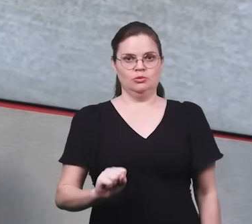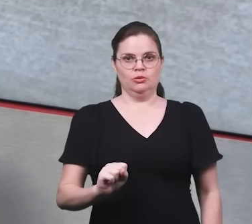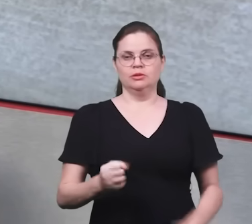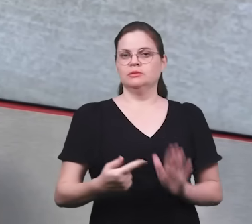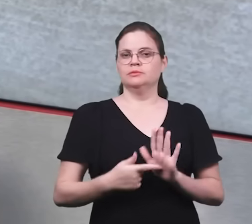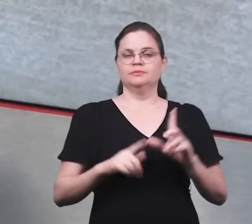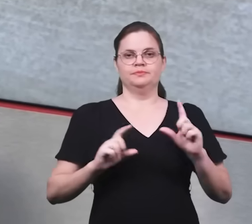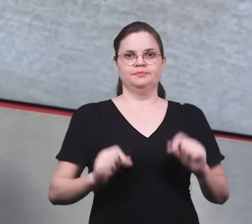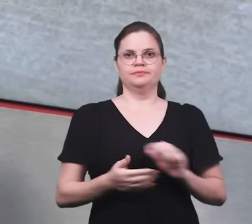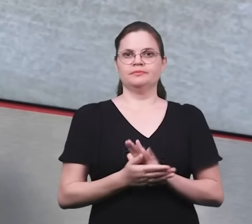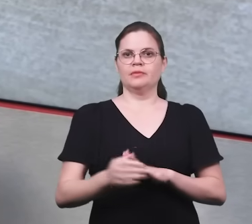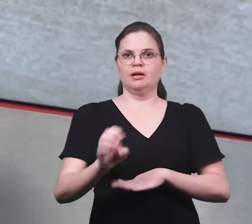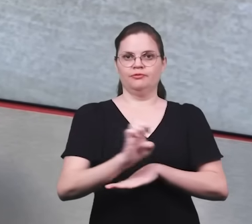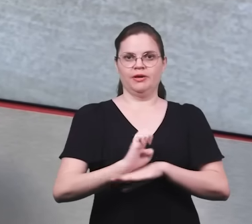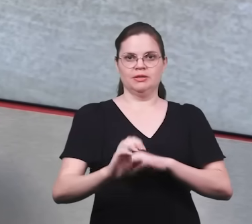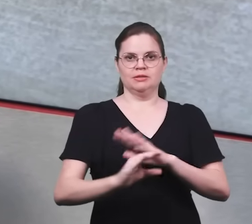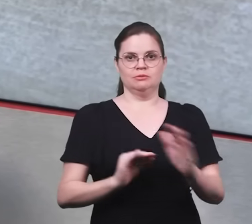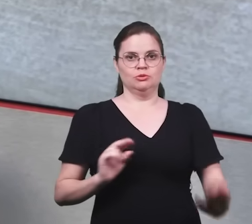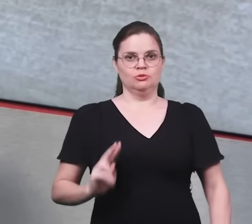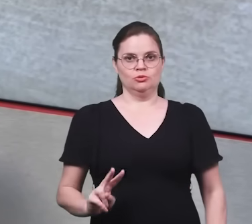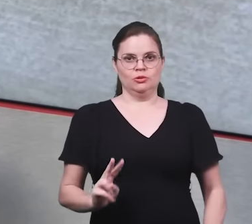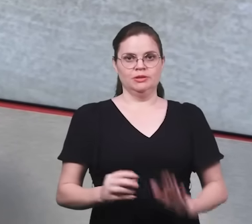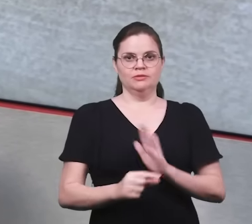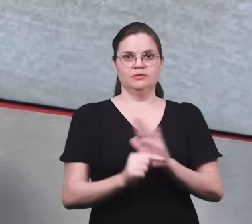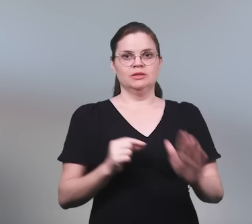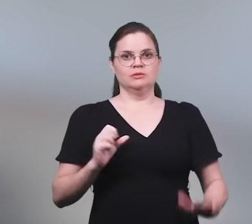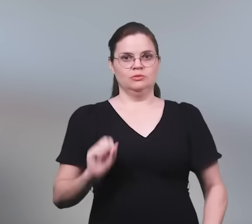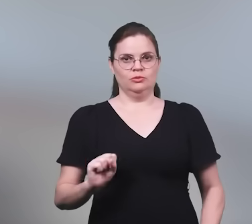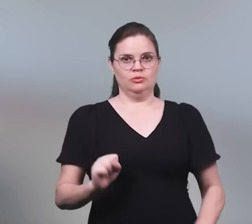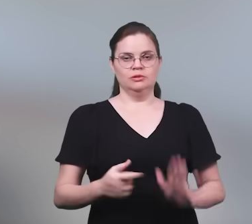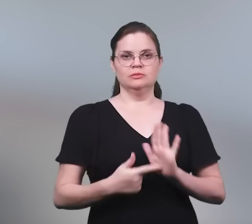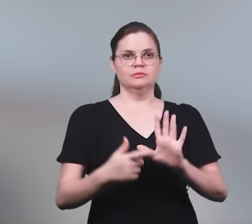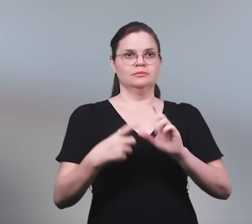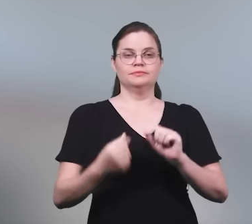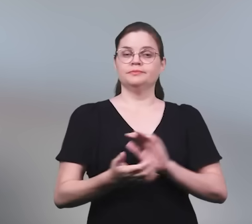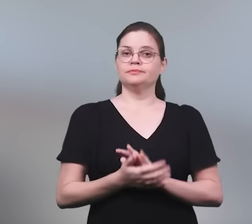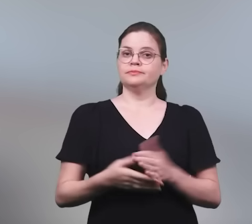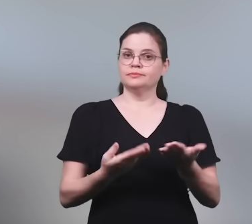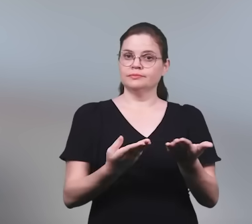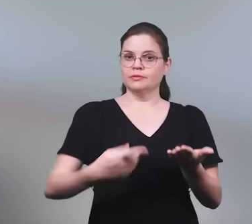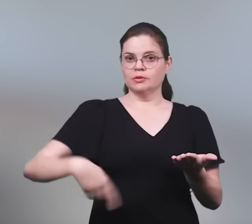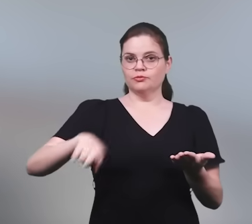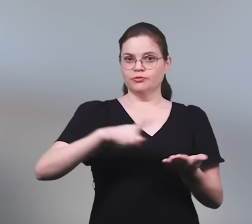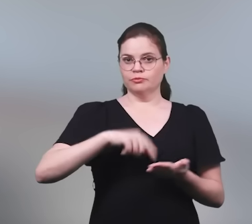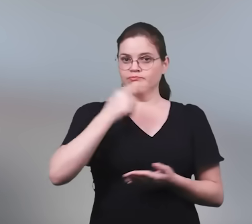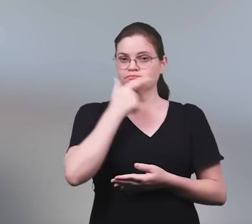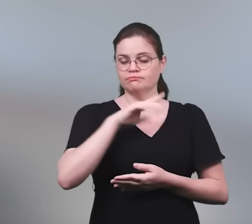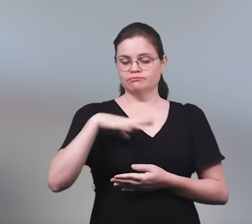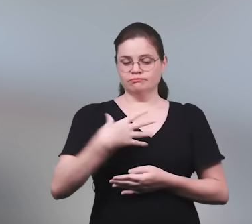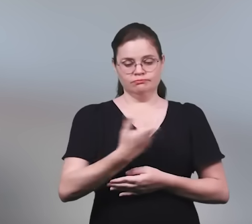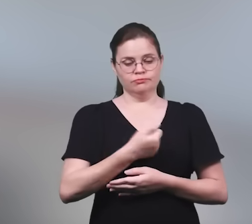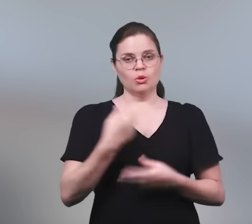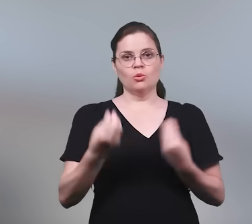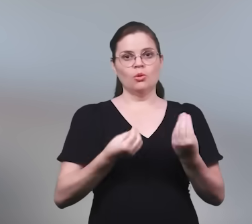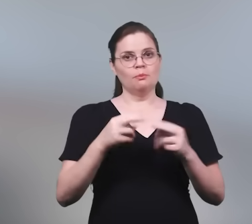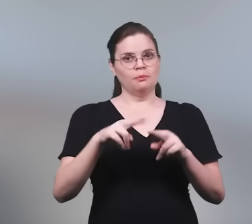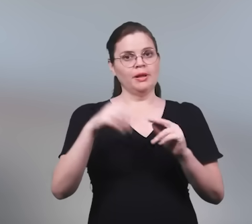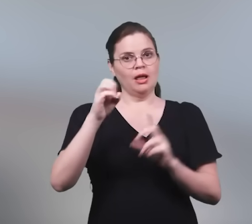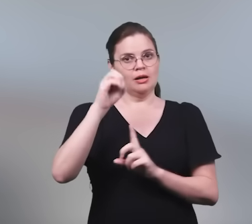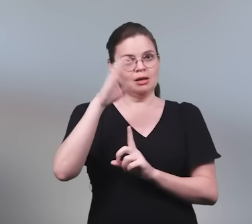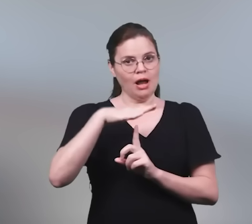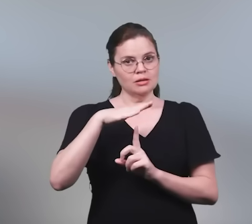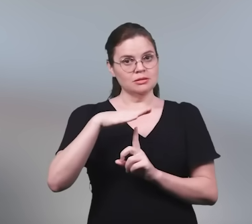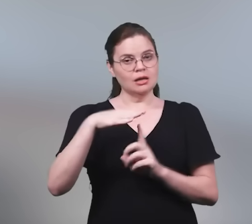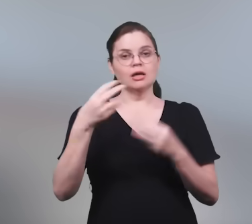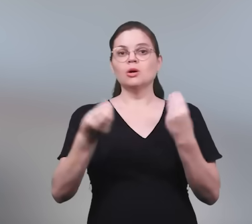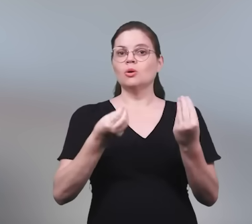assim, Efésios capítulo 2, versículo 8, diz assim: porque pela graça sois salvos por meio da